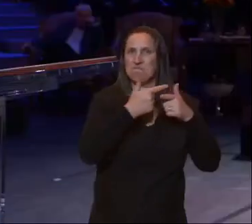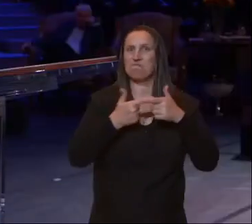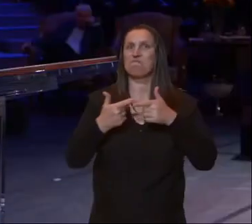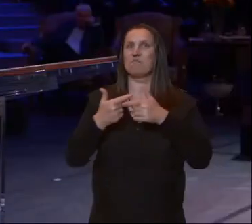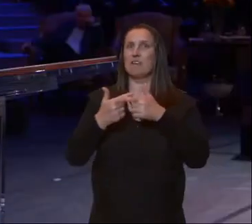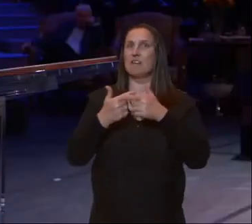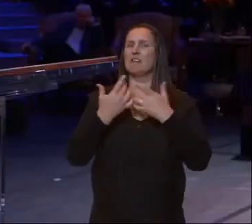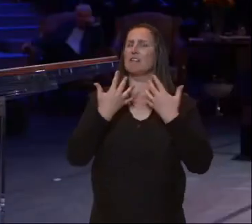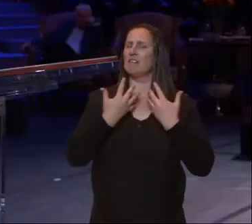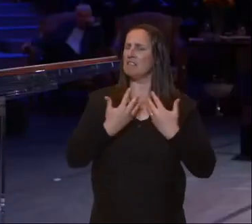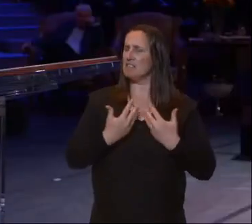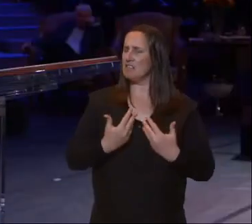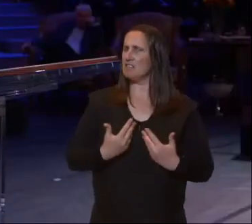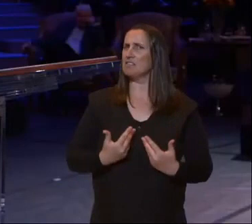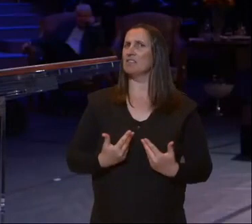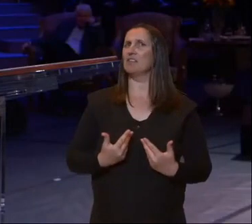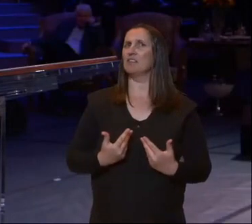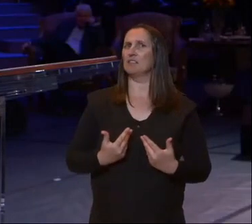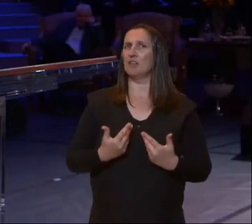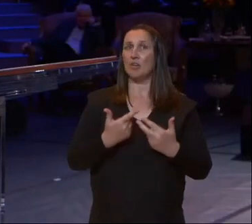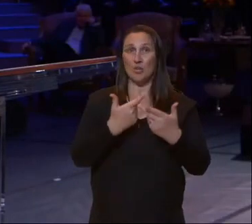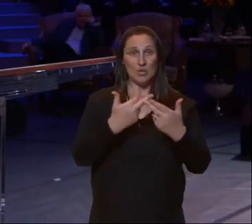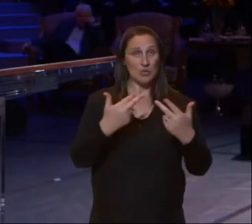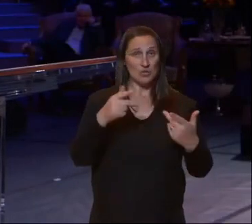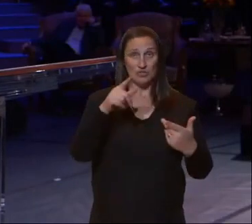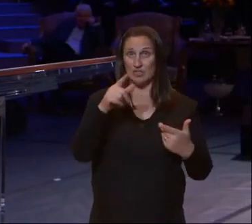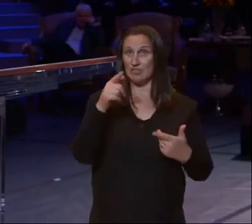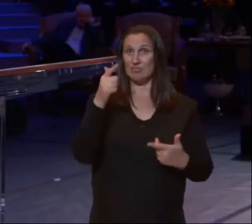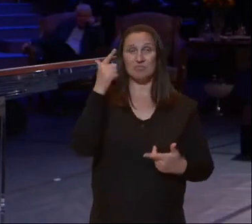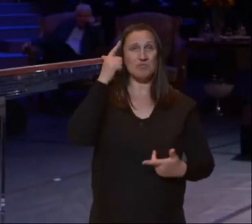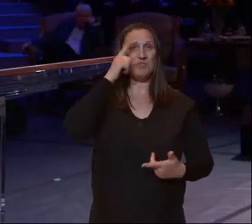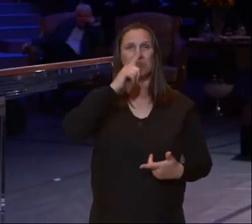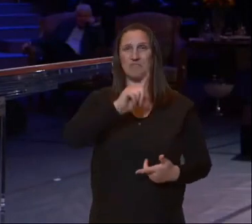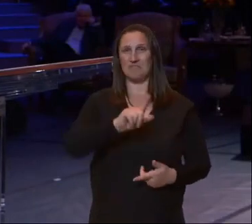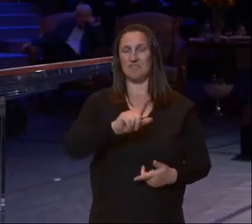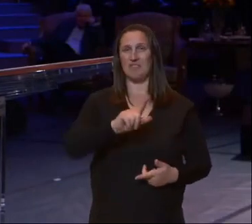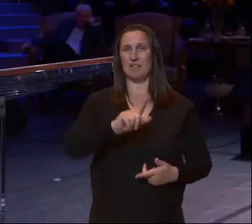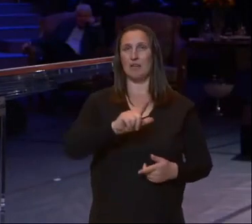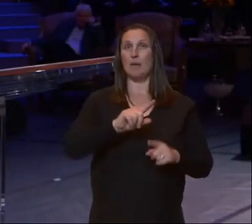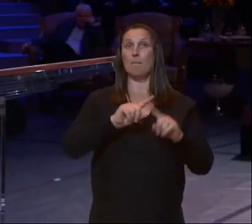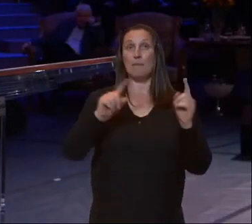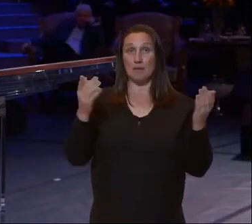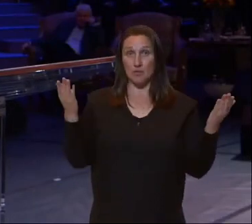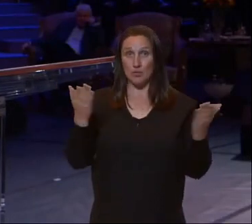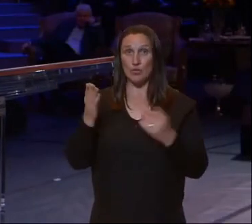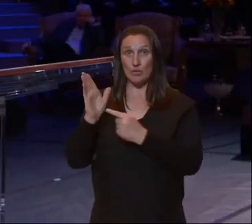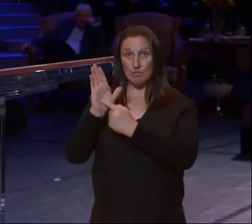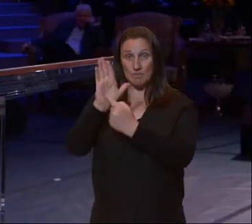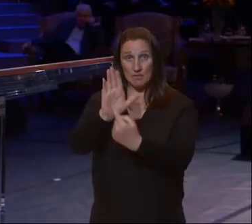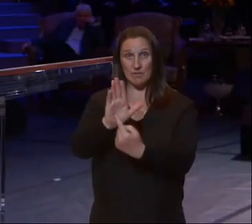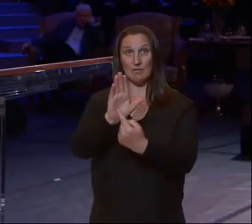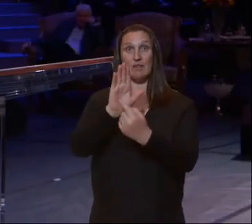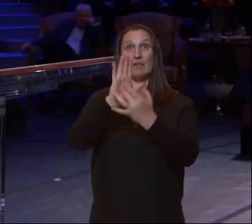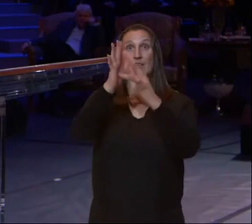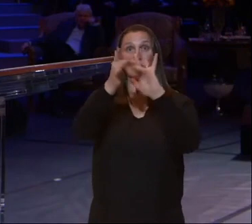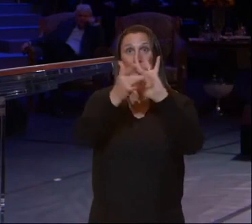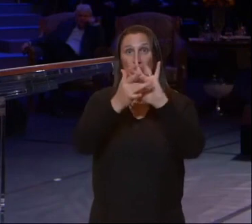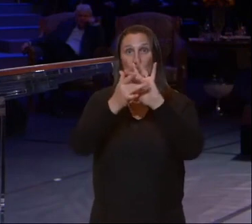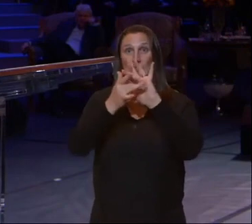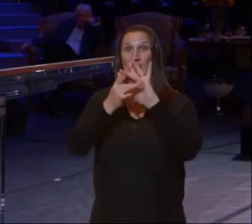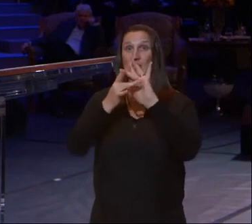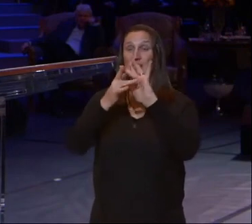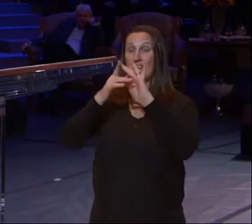cansado, existem situações que você não sabe lidar. Eu quero te apresentar Jesus. Ele pode te estender a mão.